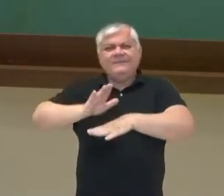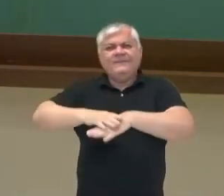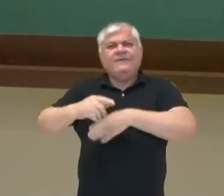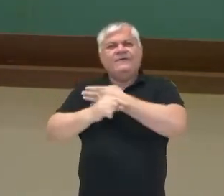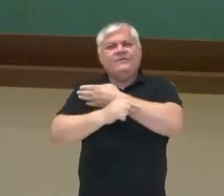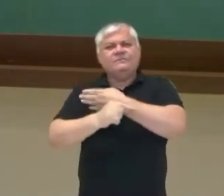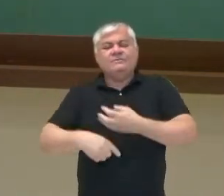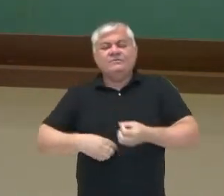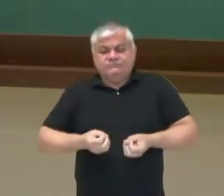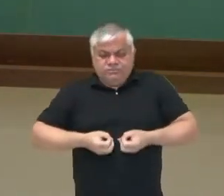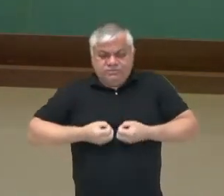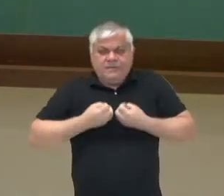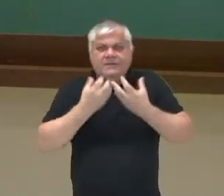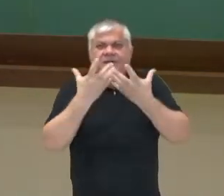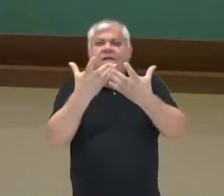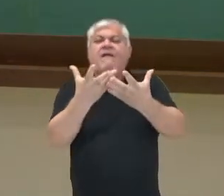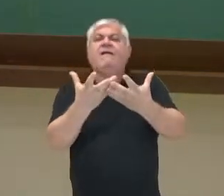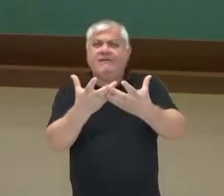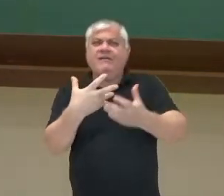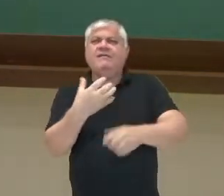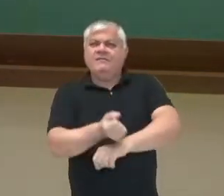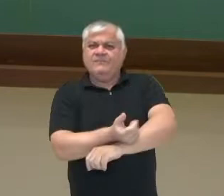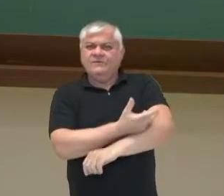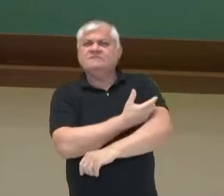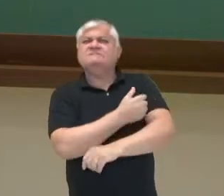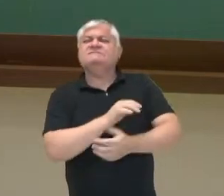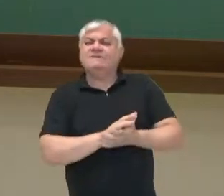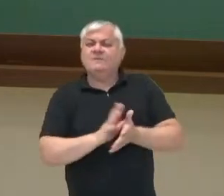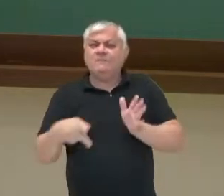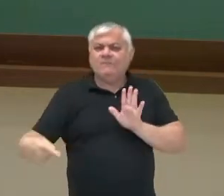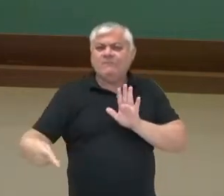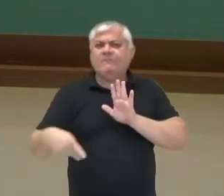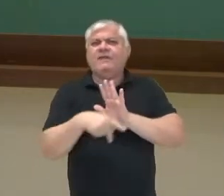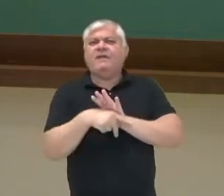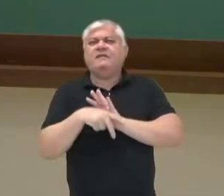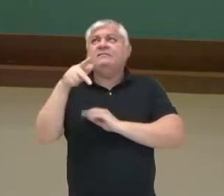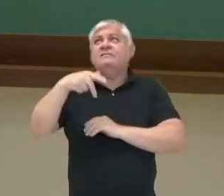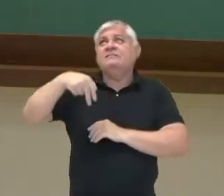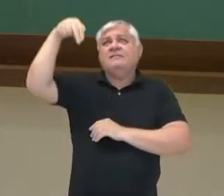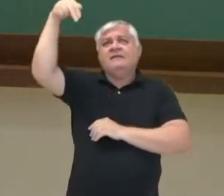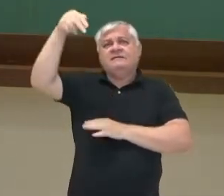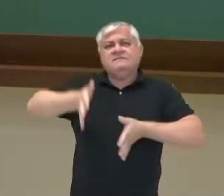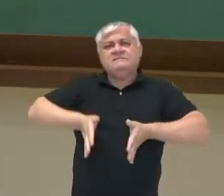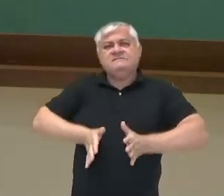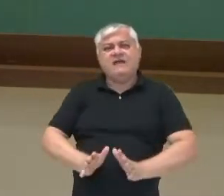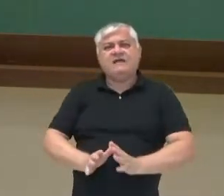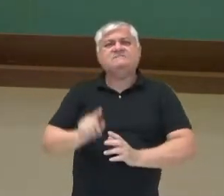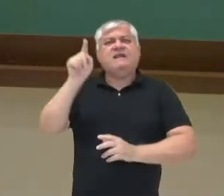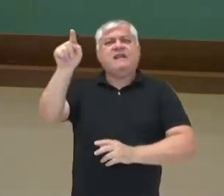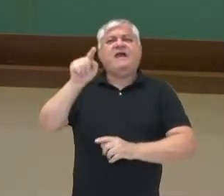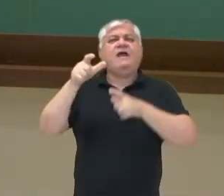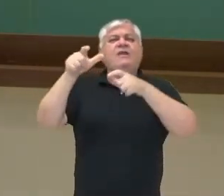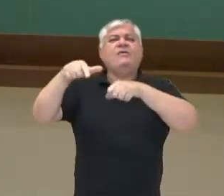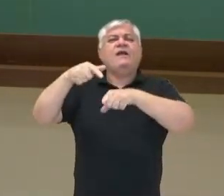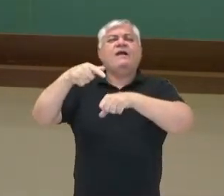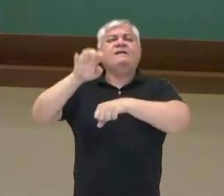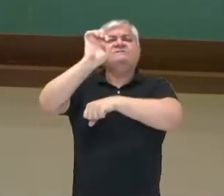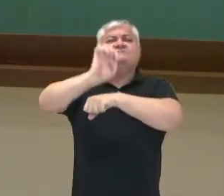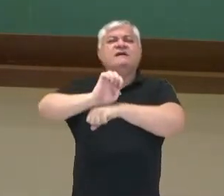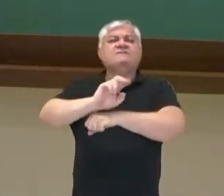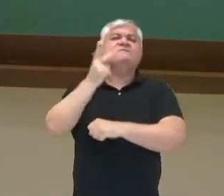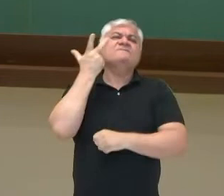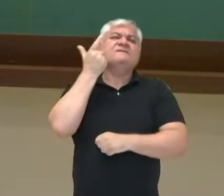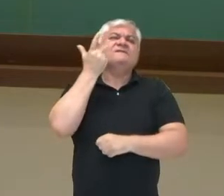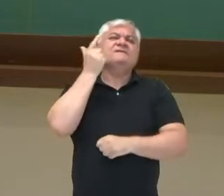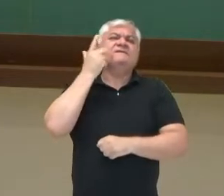tanta emoção no seu texto, né, de pertencer ao Nordeste, de pertencer ao Ceará, e a